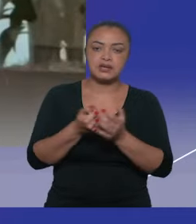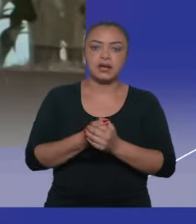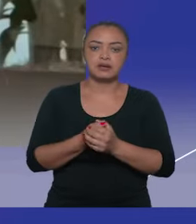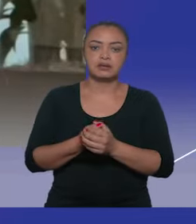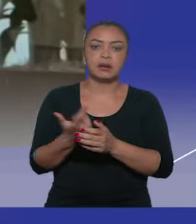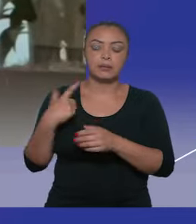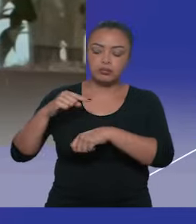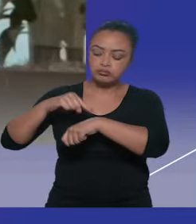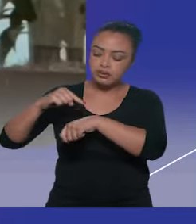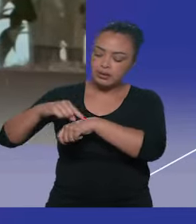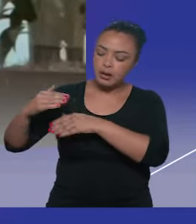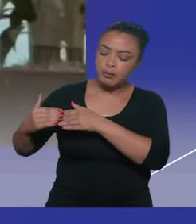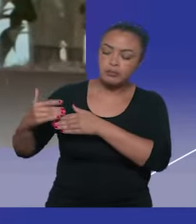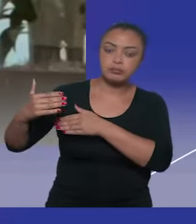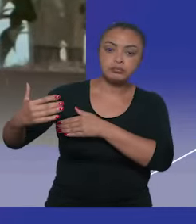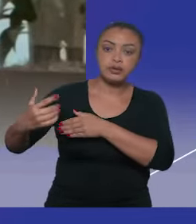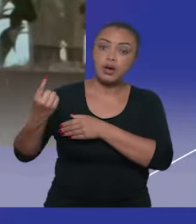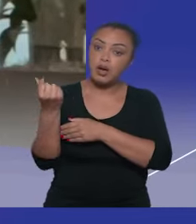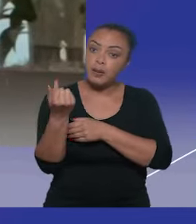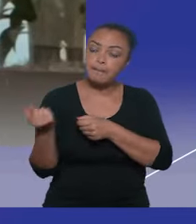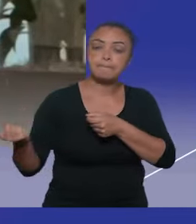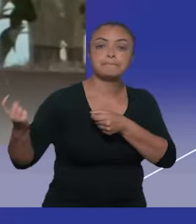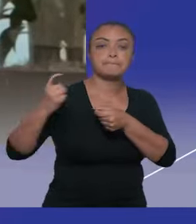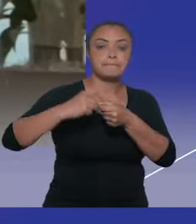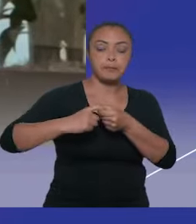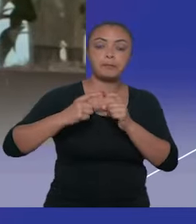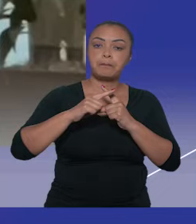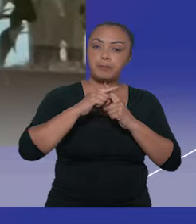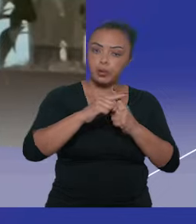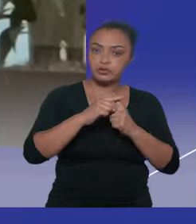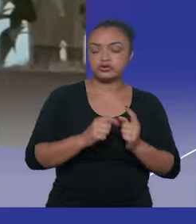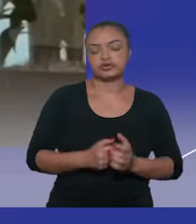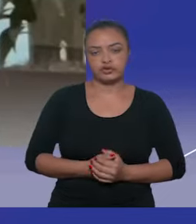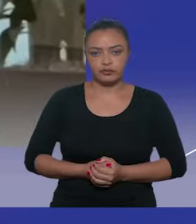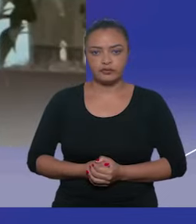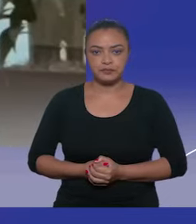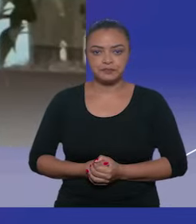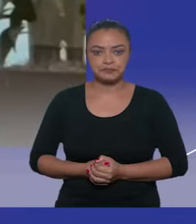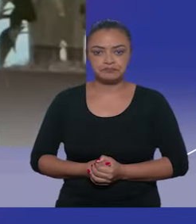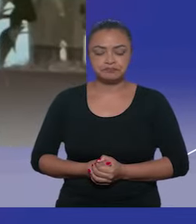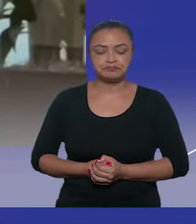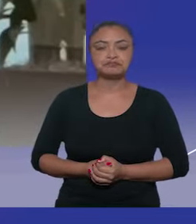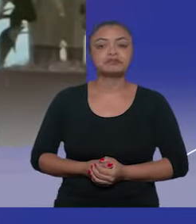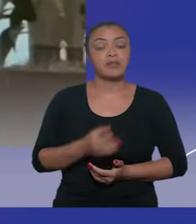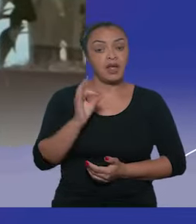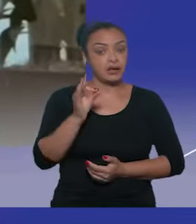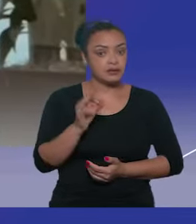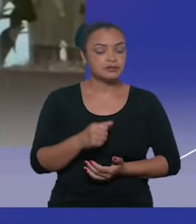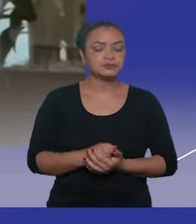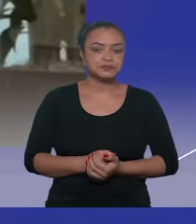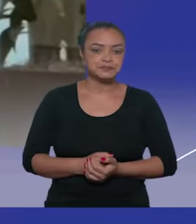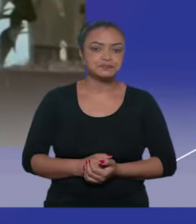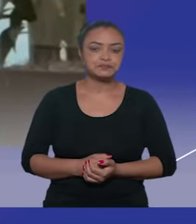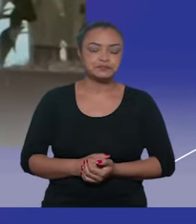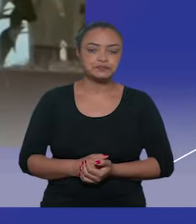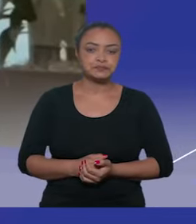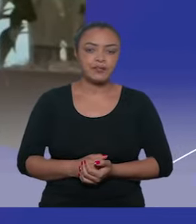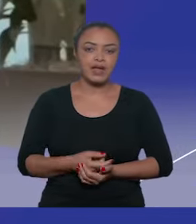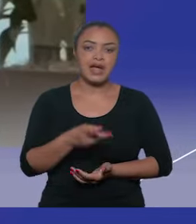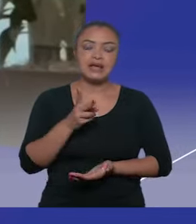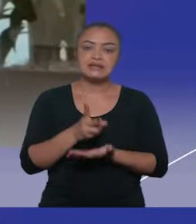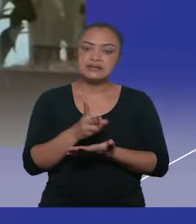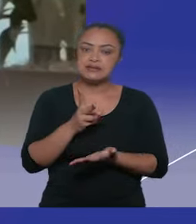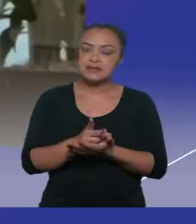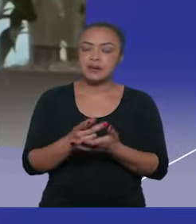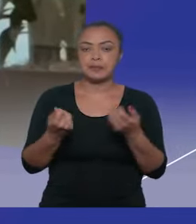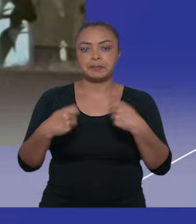Grupo Bradesco, para trazer os melhores investimentos e essa carteira balanceada para que ele possa no médio e longo prazo, ter um retorno super